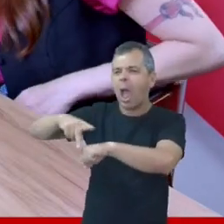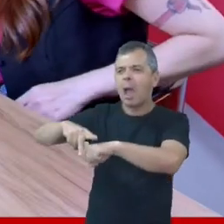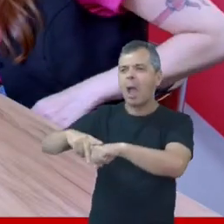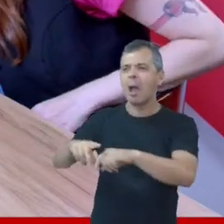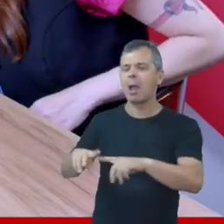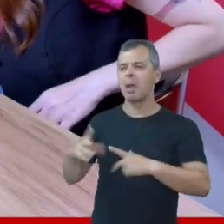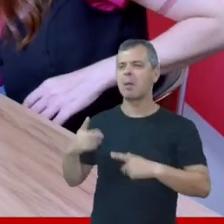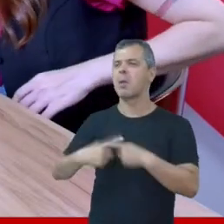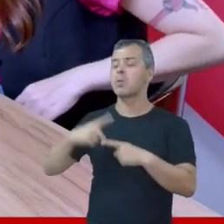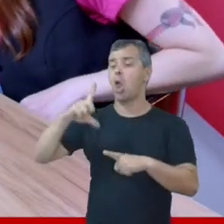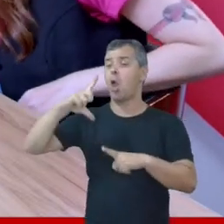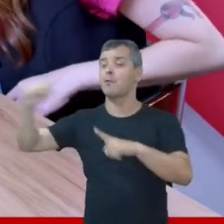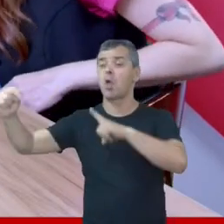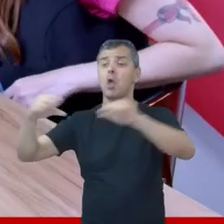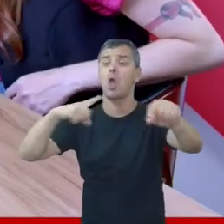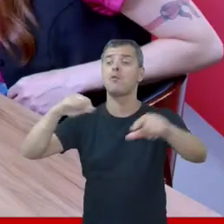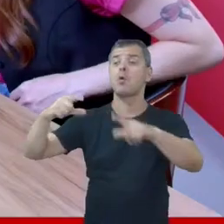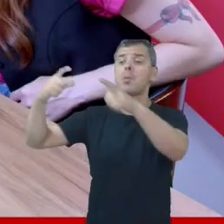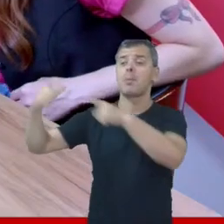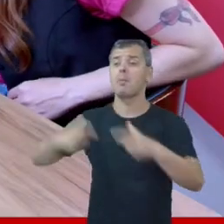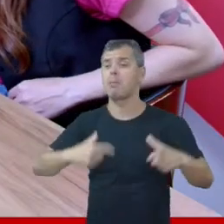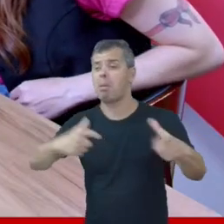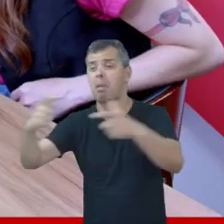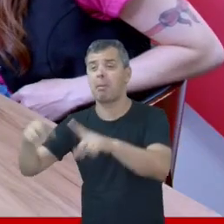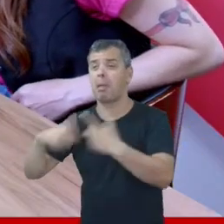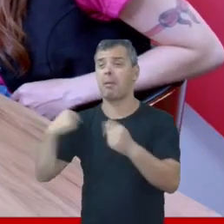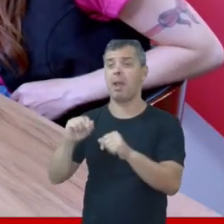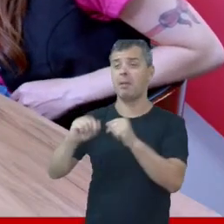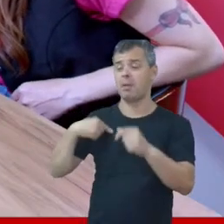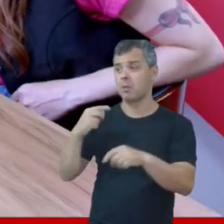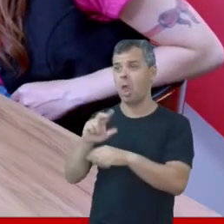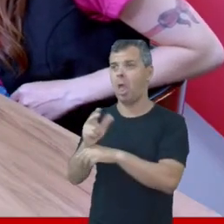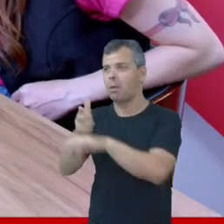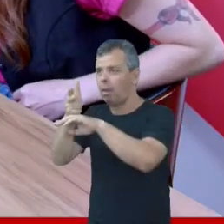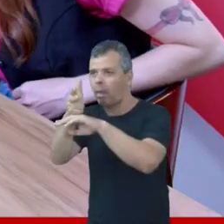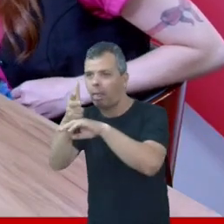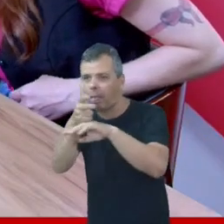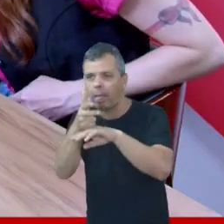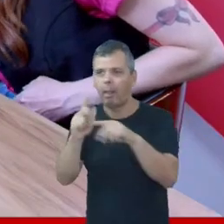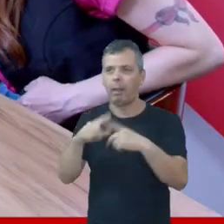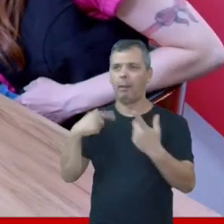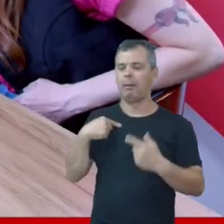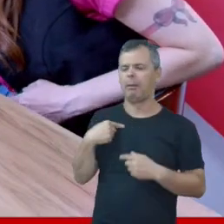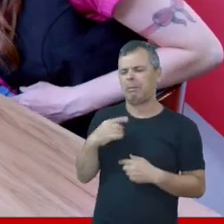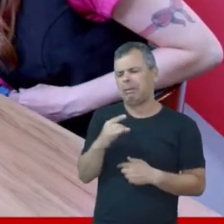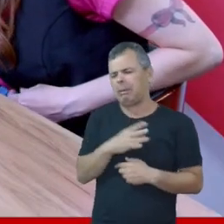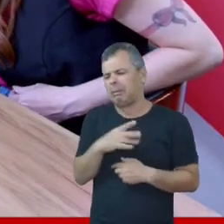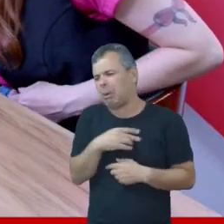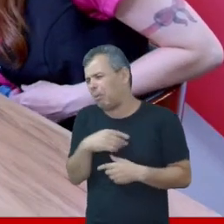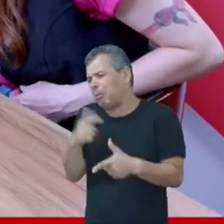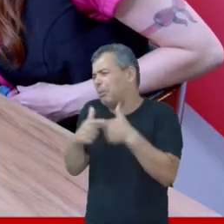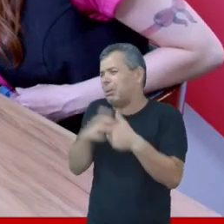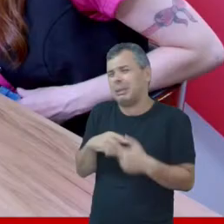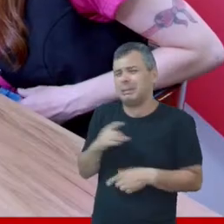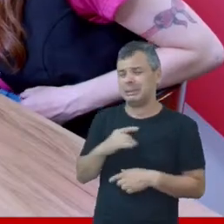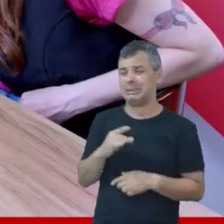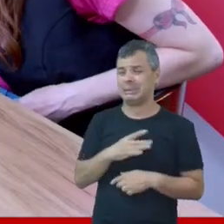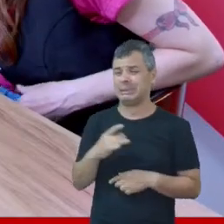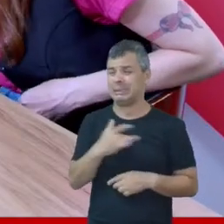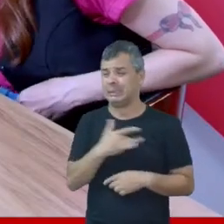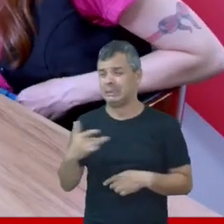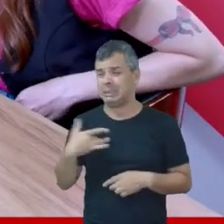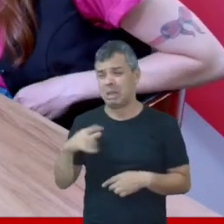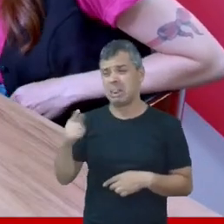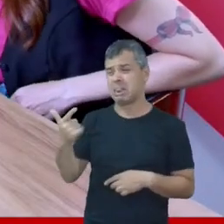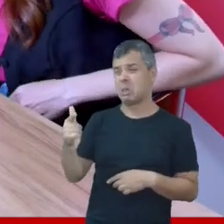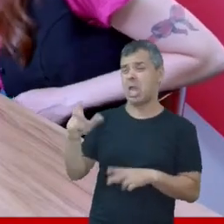atrás, porque eu vou fugir, porque eu vou pra tal lugar e pipipi, popopó. Esses tempos atrás tava gravando vídeo chorando. Eu tô com problema de saúde aqui, não tem